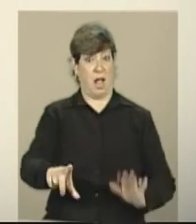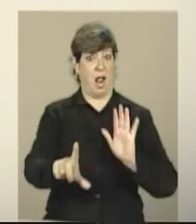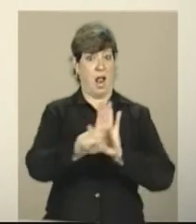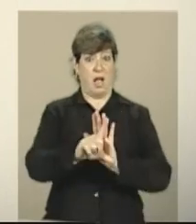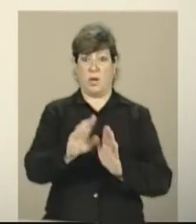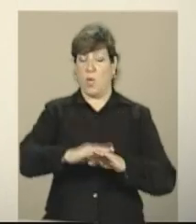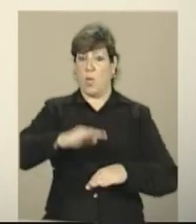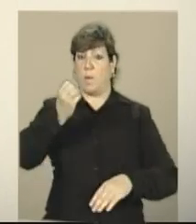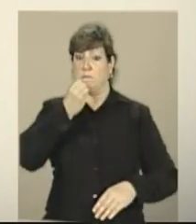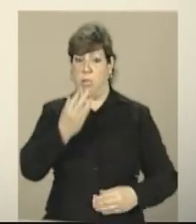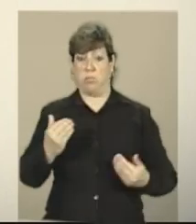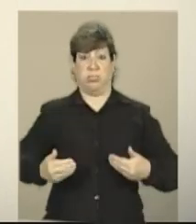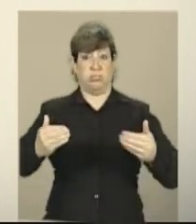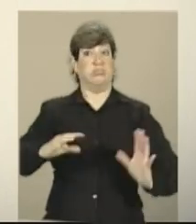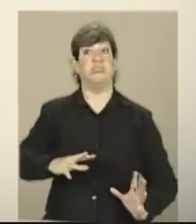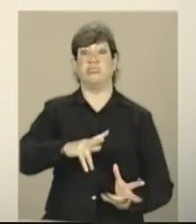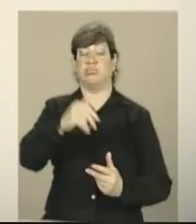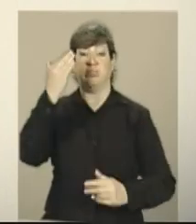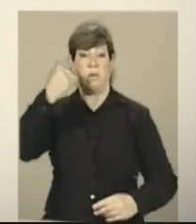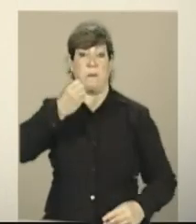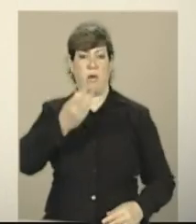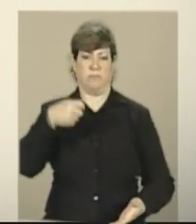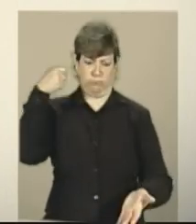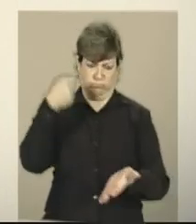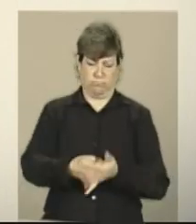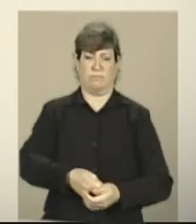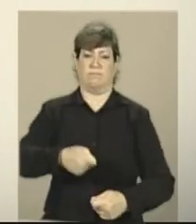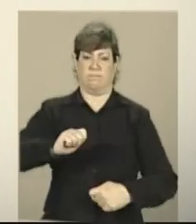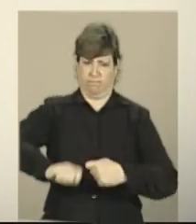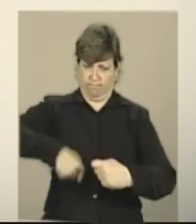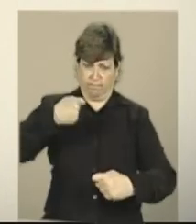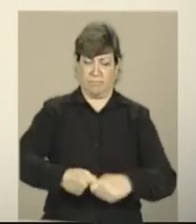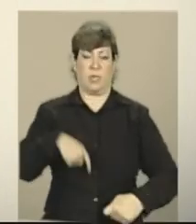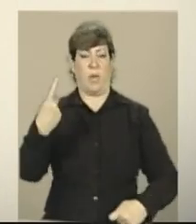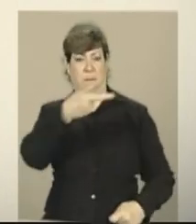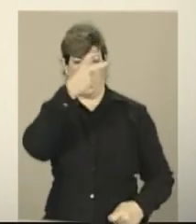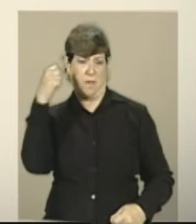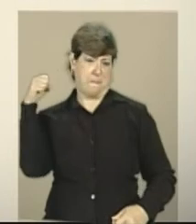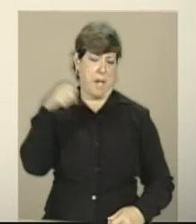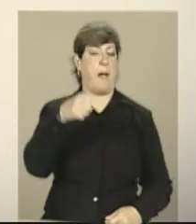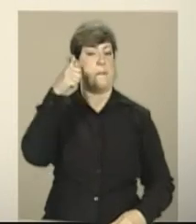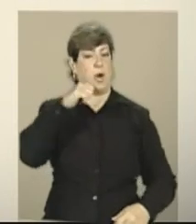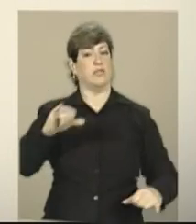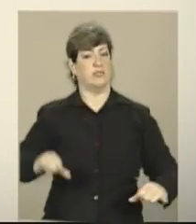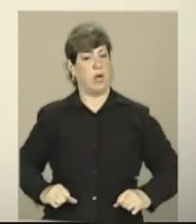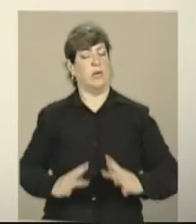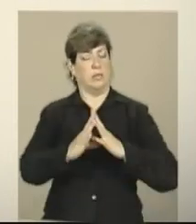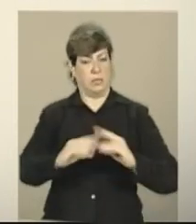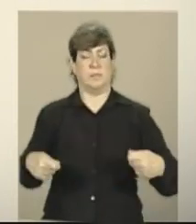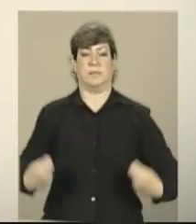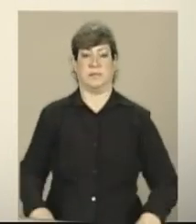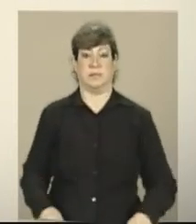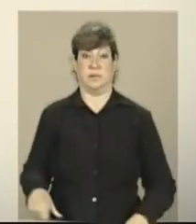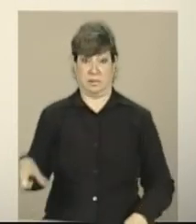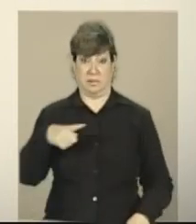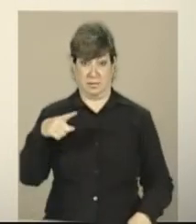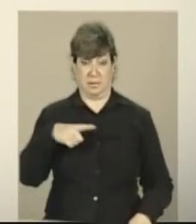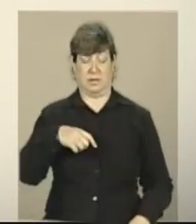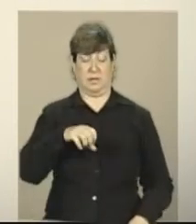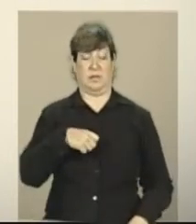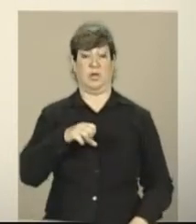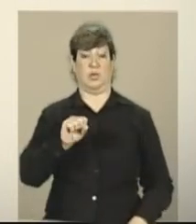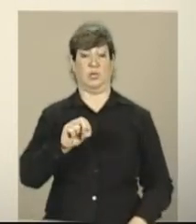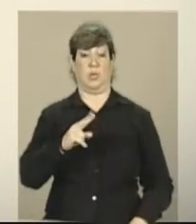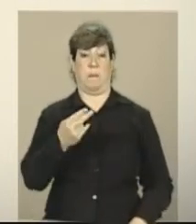mais avançadas do mundo na punição dos agressores o próprio Supremo Tribunal Federal teve uma decisão alguns